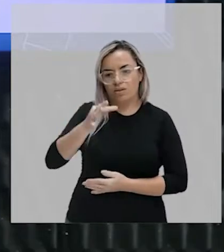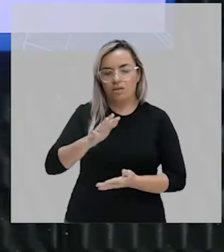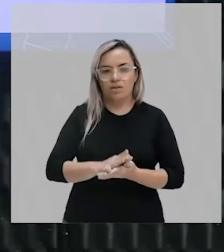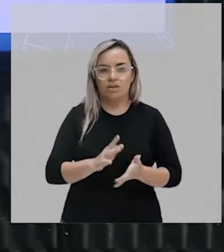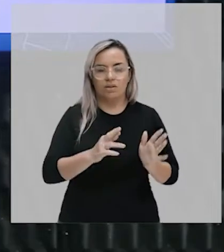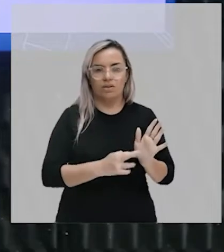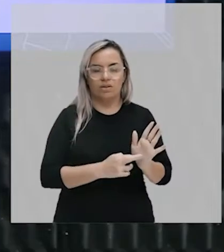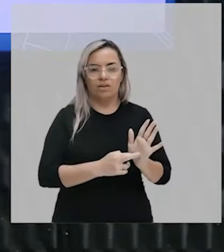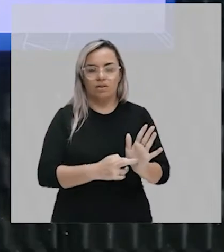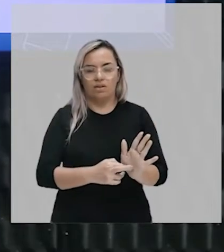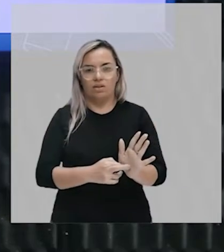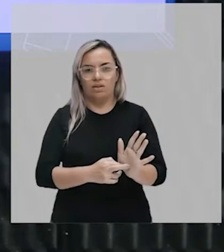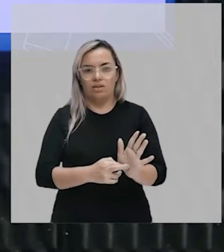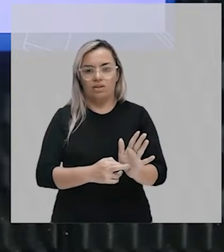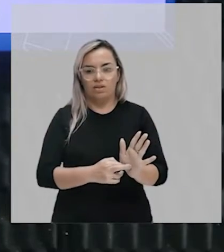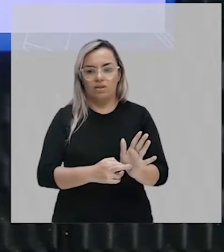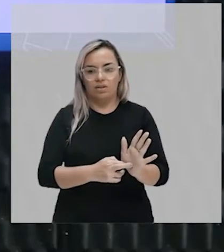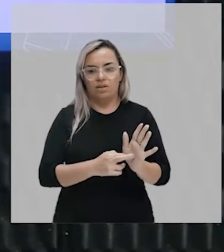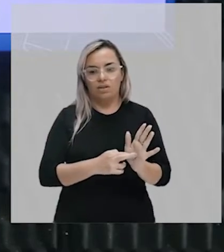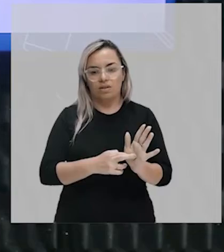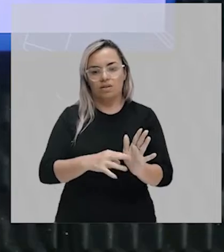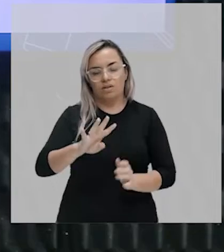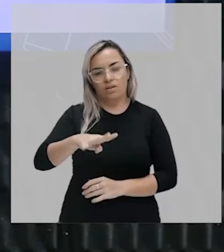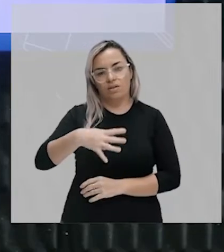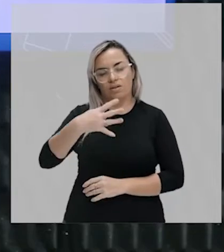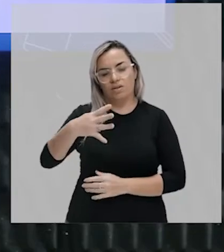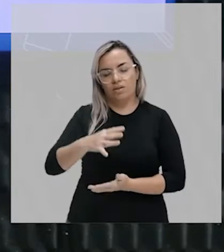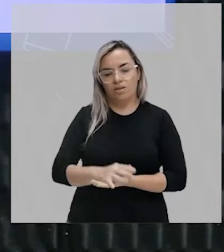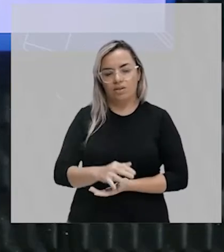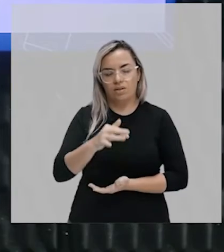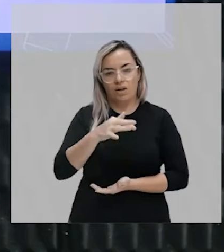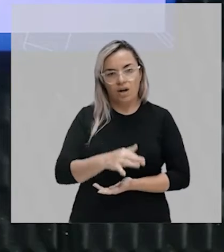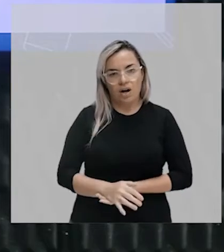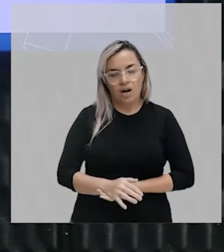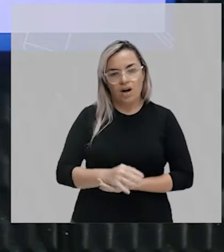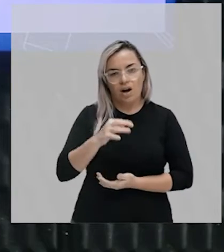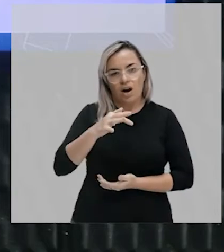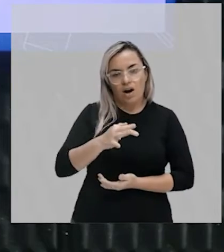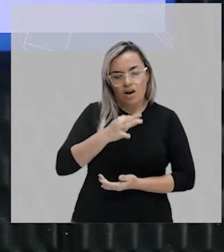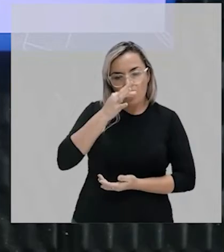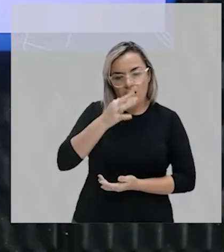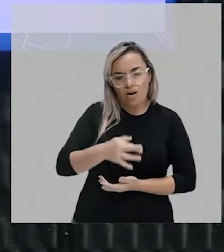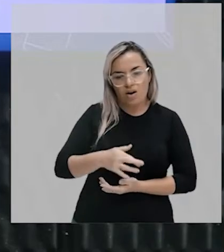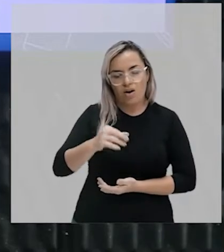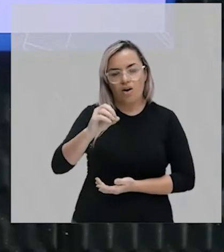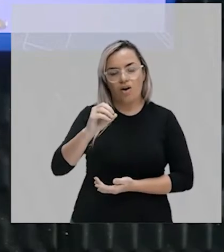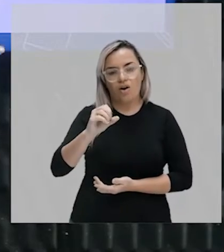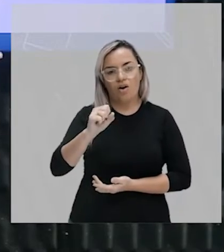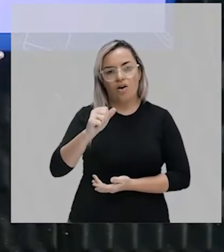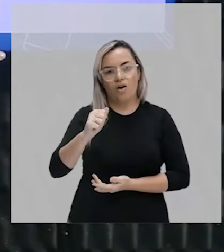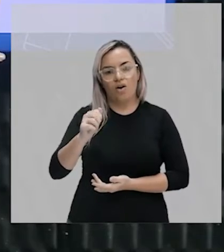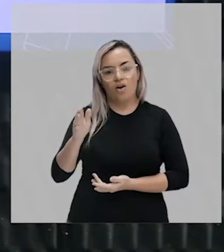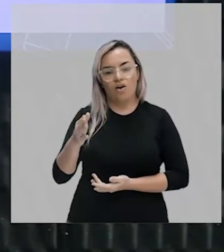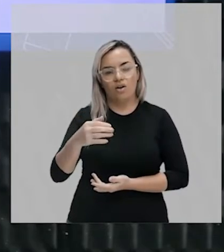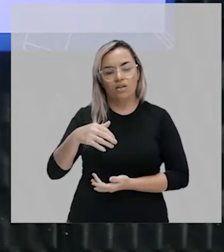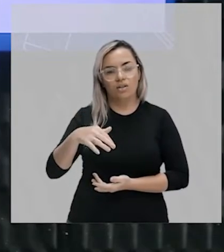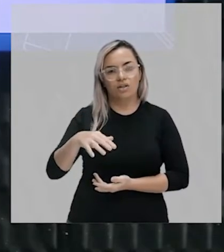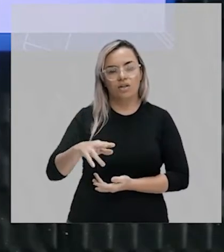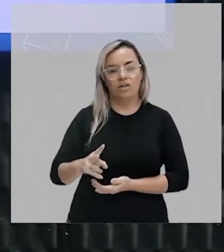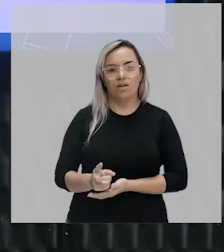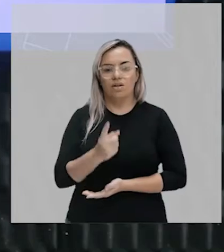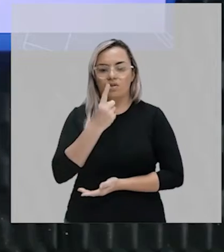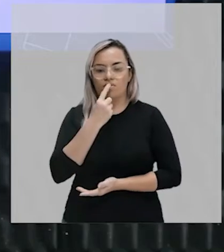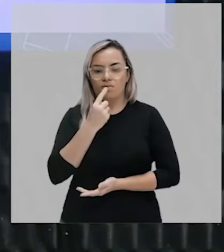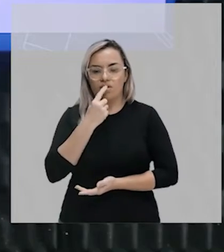representações desses quatro países as mais conhecidas e a rosa vermelha e o trevo de quatro folhas que a representação da